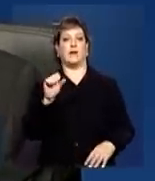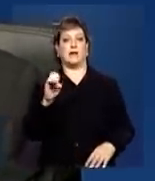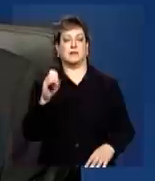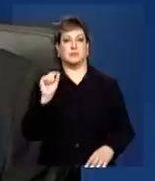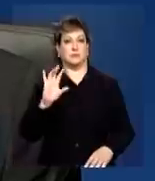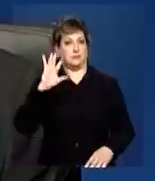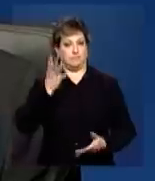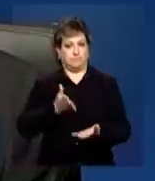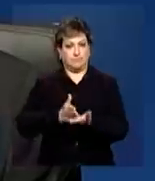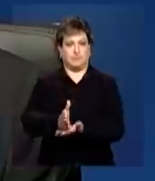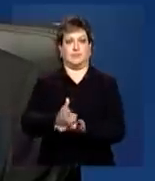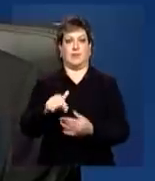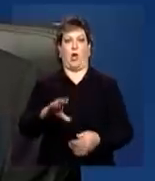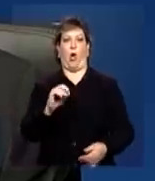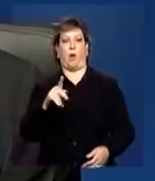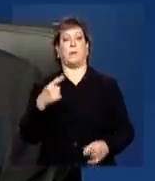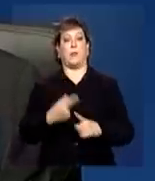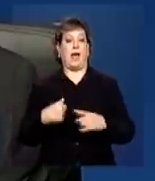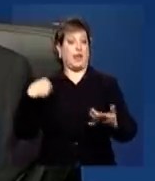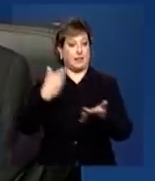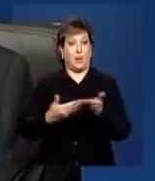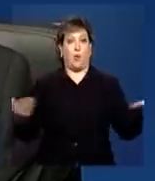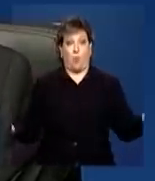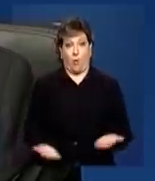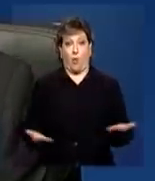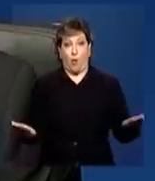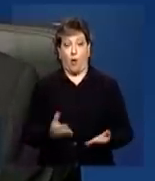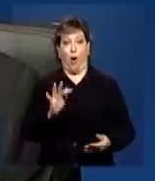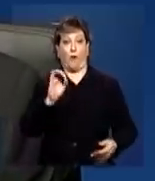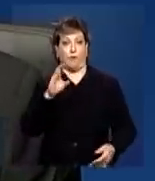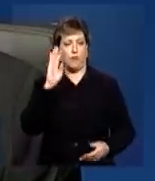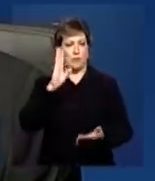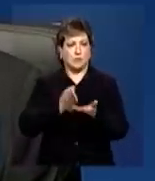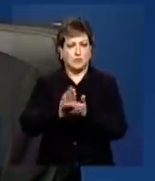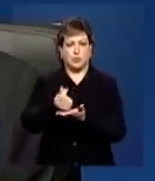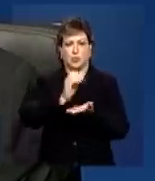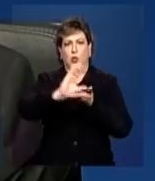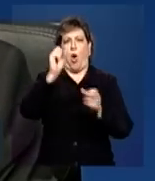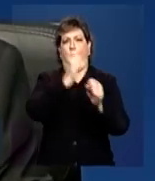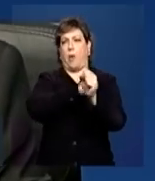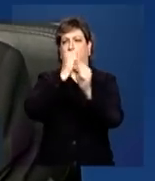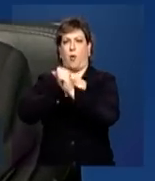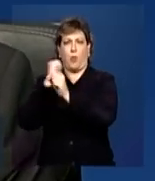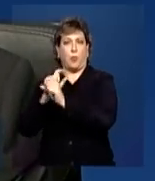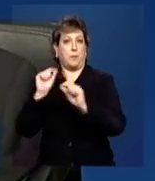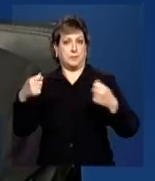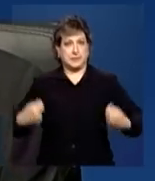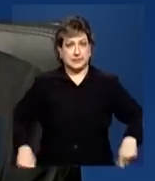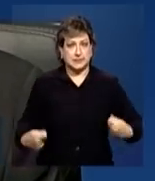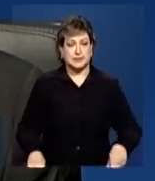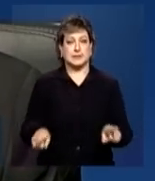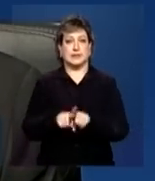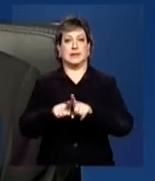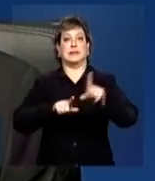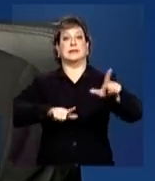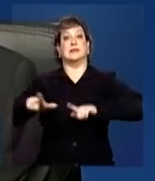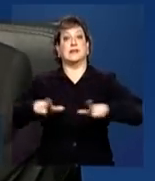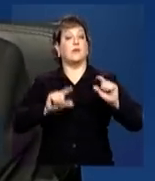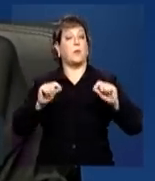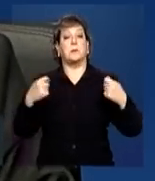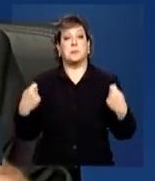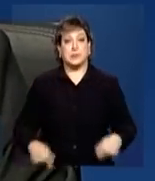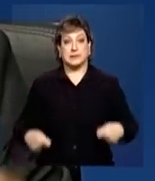Copa, porque até aqui o nosso foco tem sido investimento em infraestrutura necessária, investimento em serviços